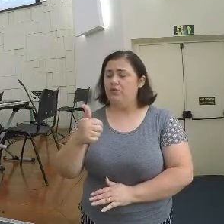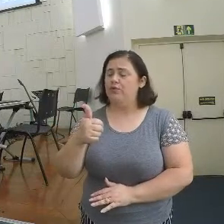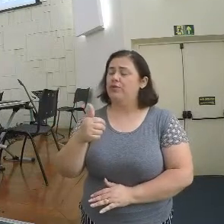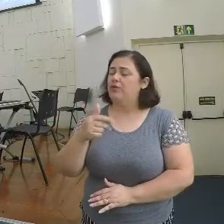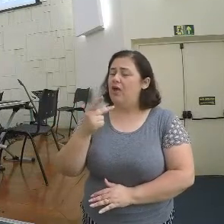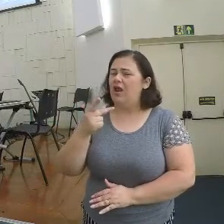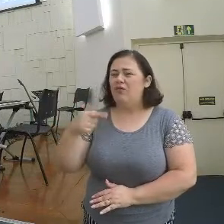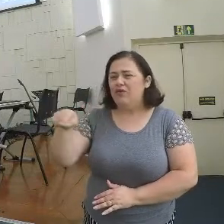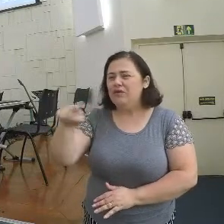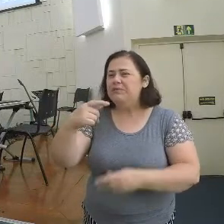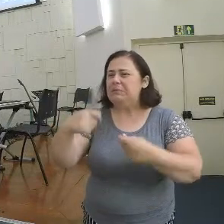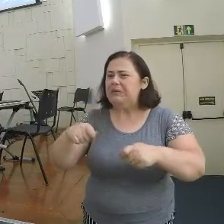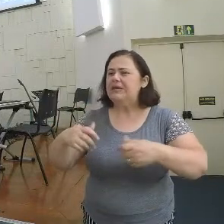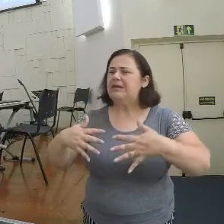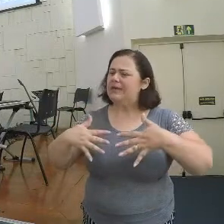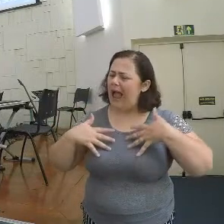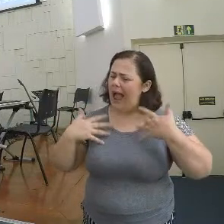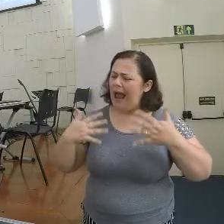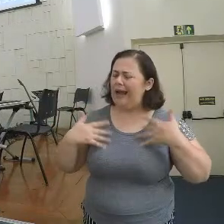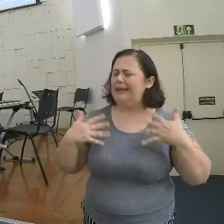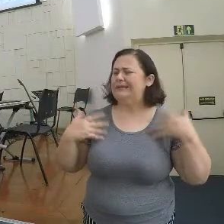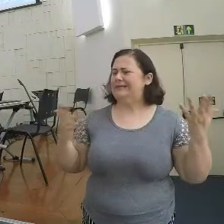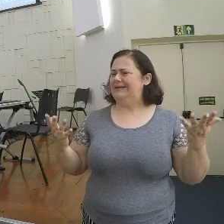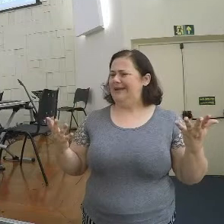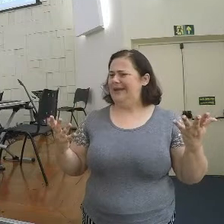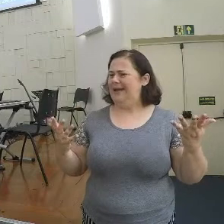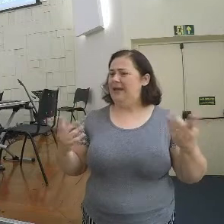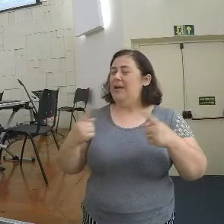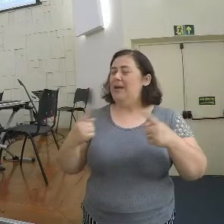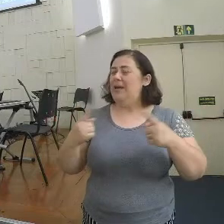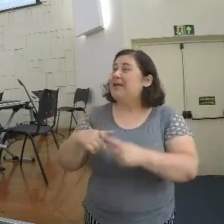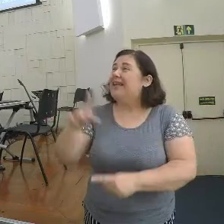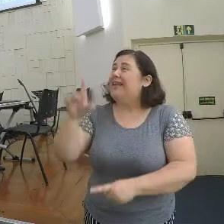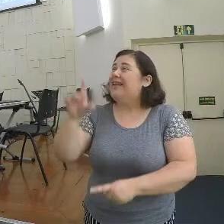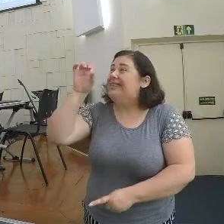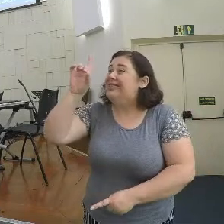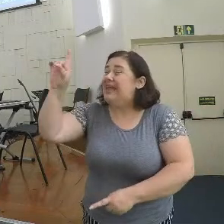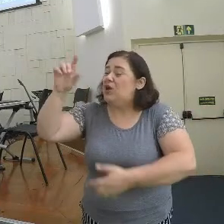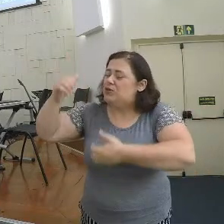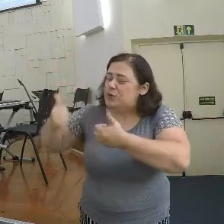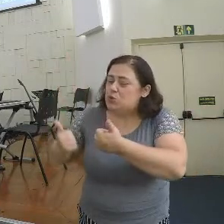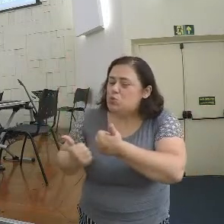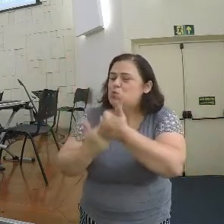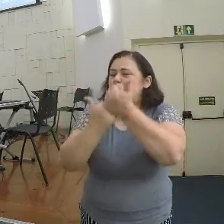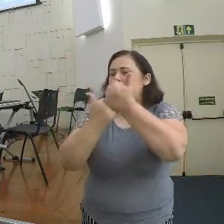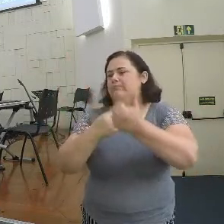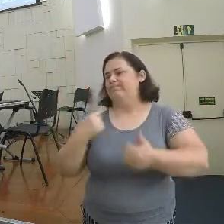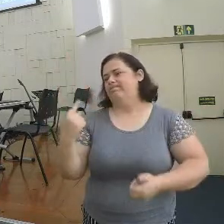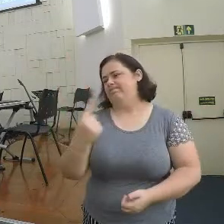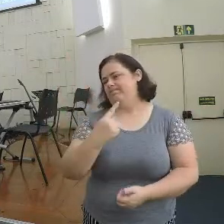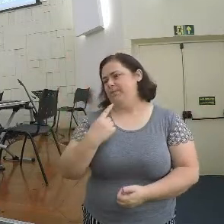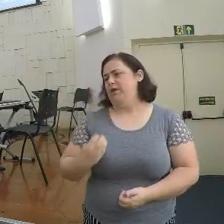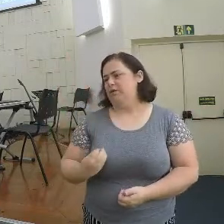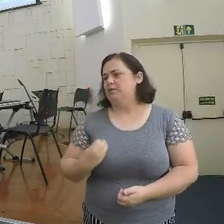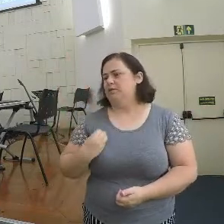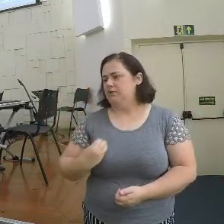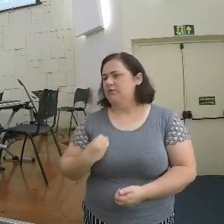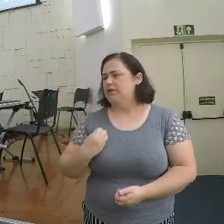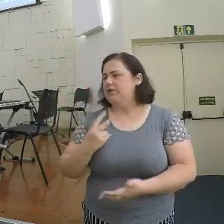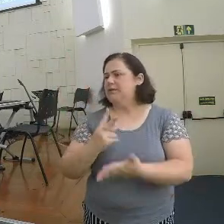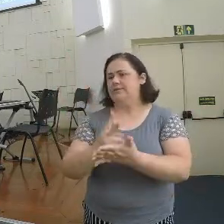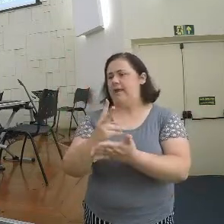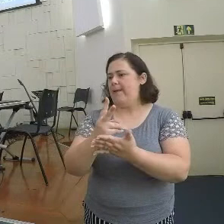alegrar-te-ás por todo o bem que o Senhor teu Deus te tem dado. É contínua a graça de Deus. Ele tem dado a ti e a